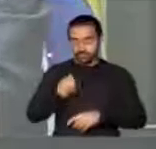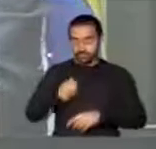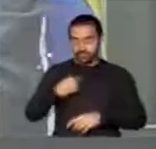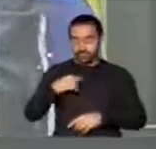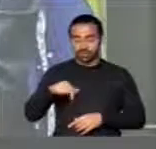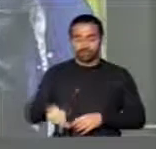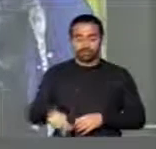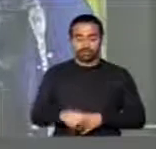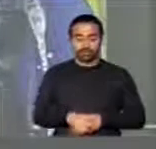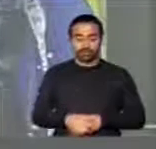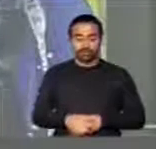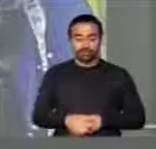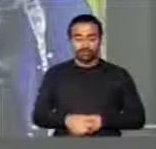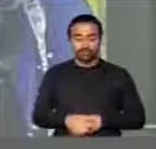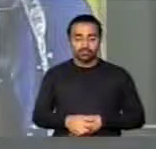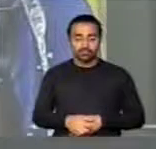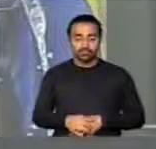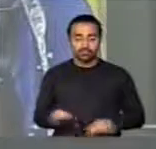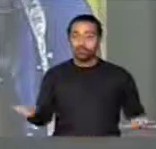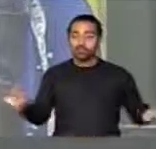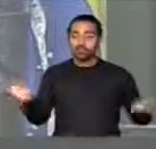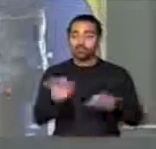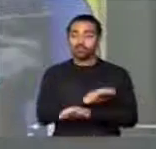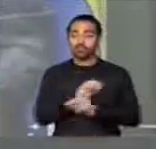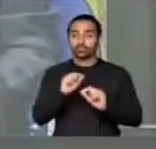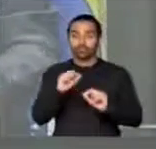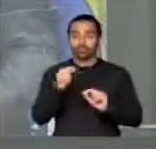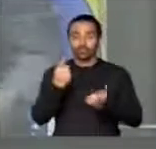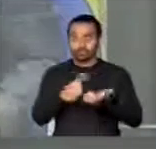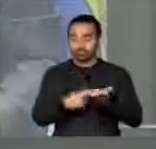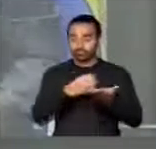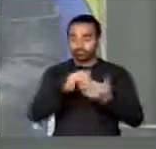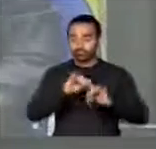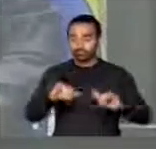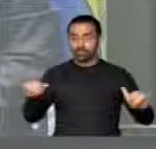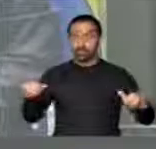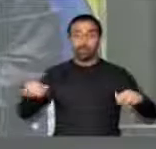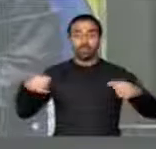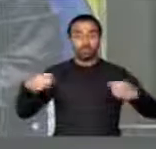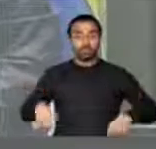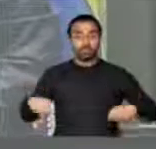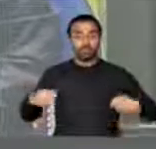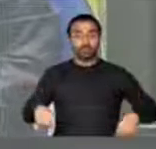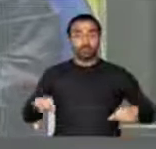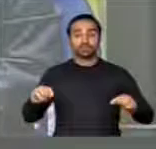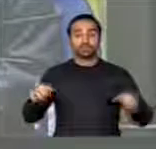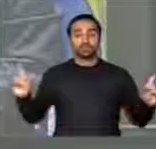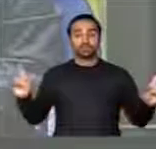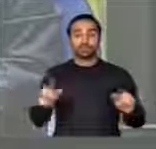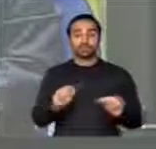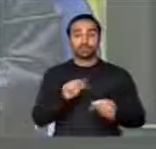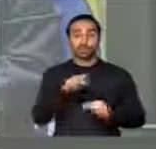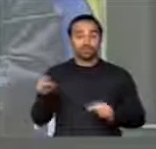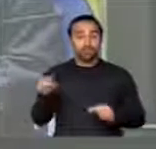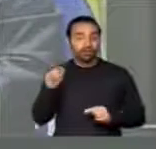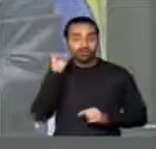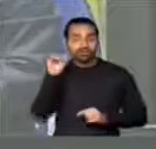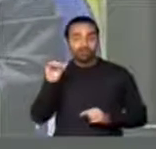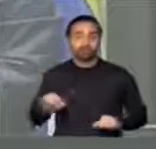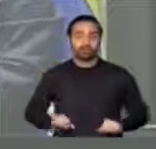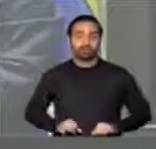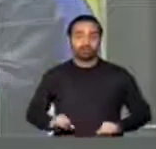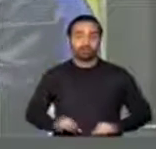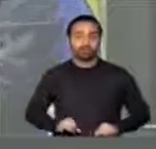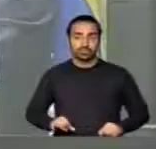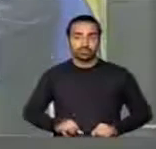presentes, concluindo com a convocação de que há necessidade de reduzir este sofrimento,